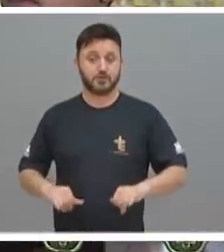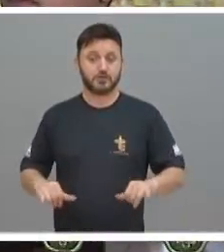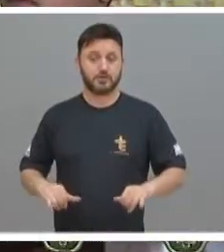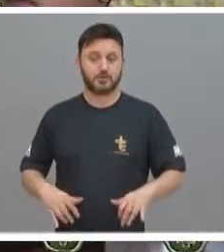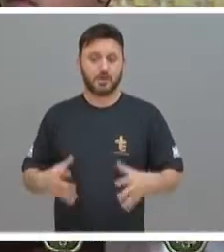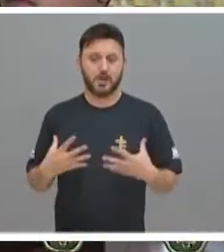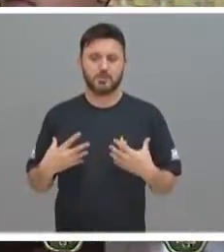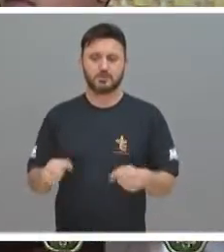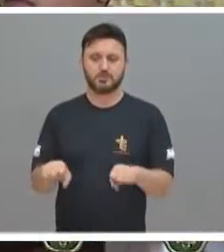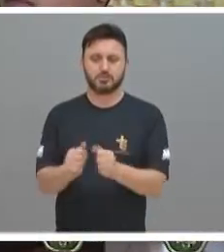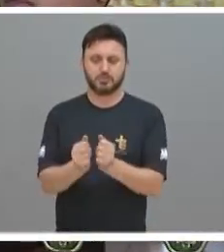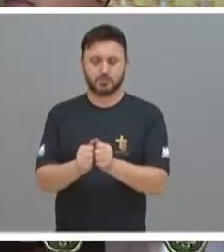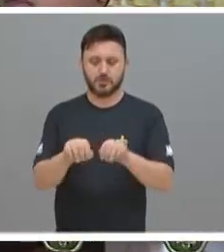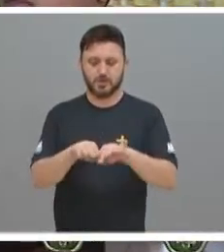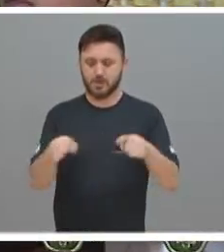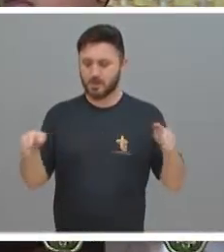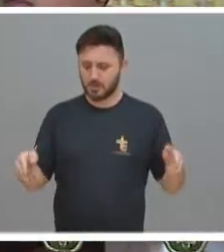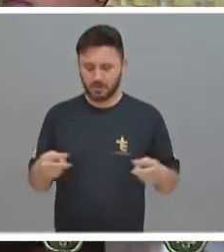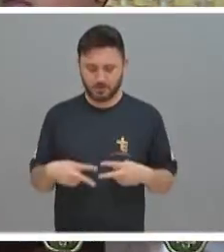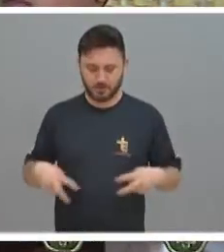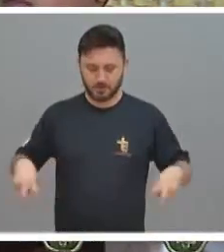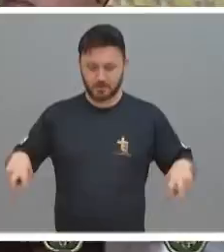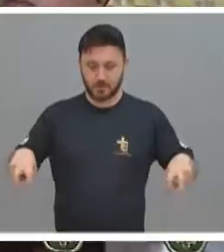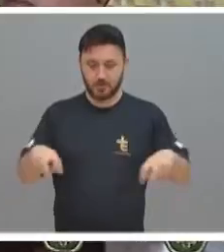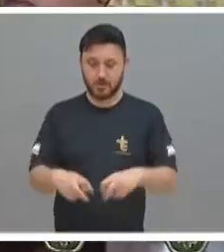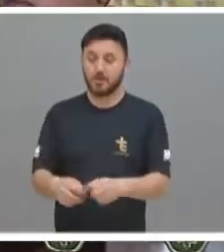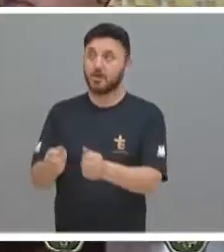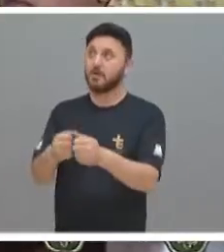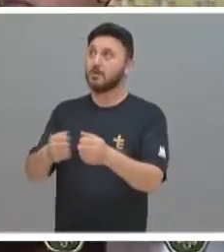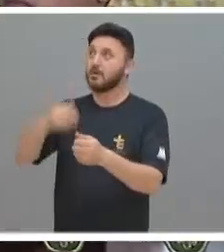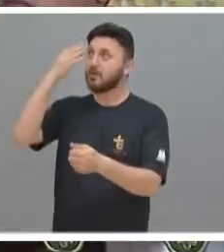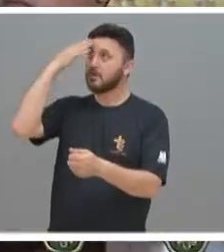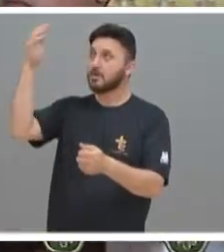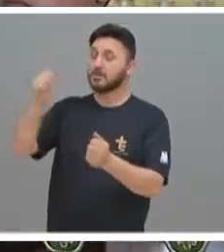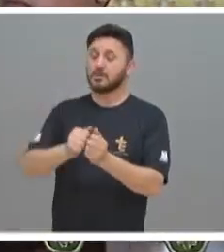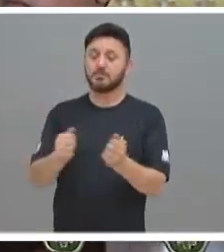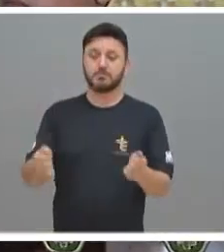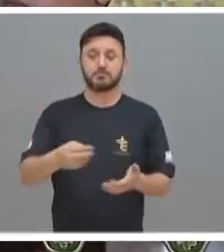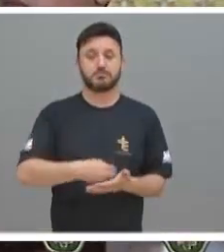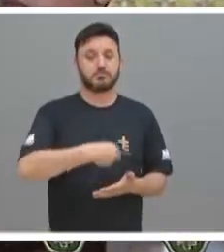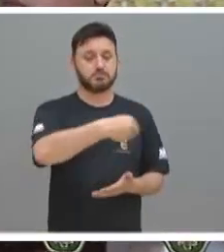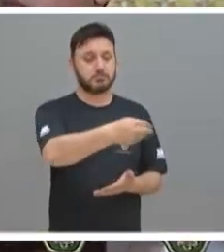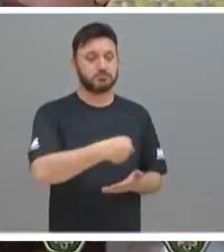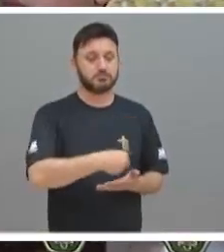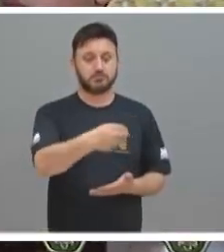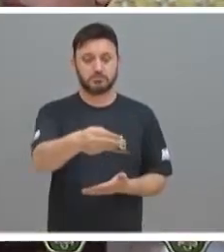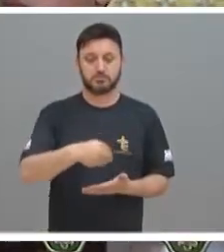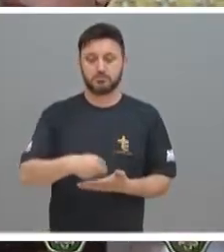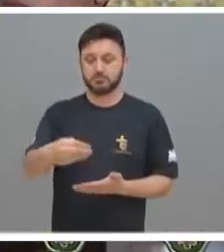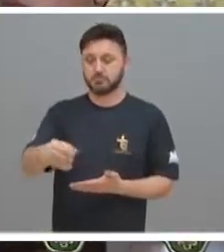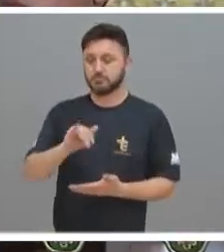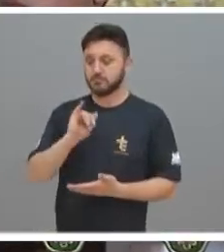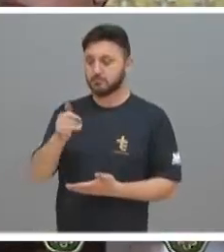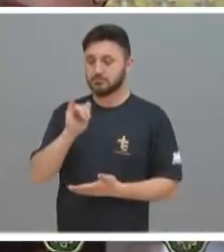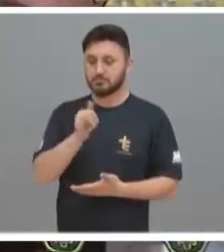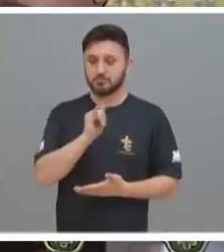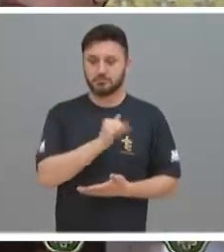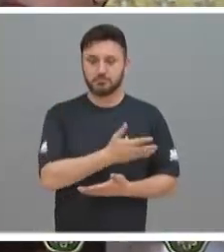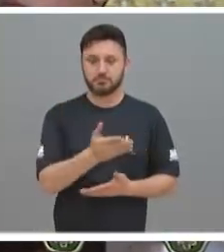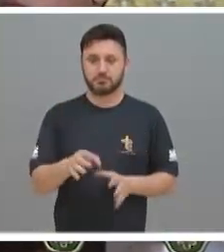entregue, abraçando livremente a paixão, Ele tomou o pão, deu graças, o partiu e o deu a seus discípulos,